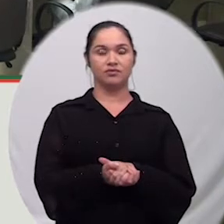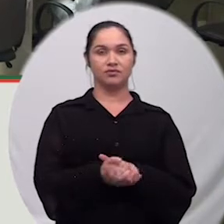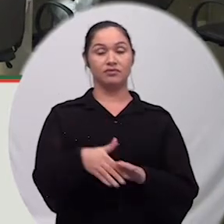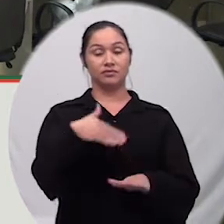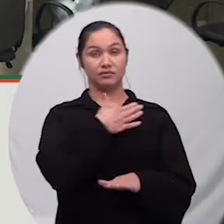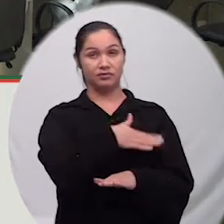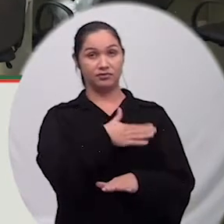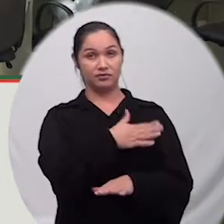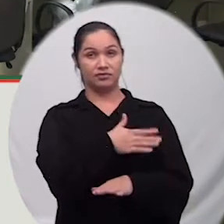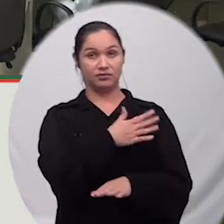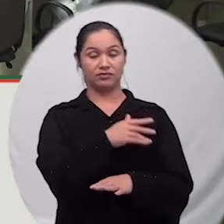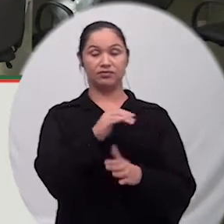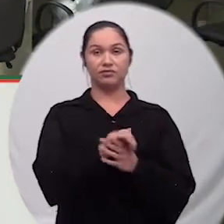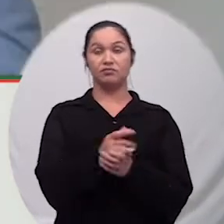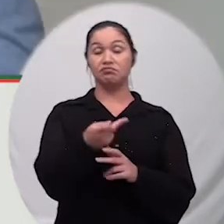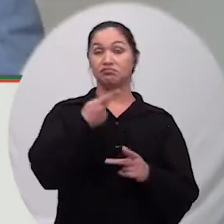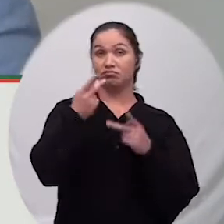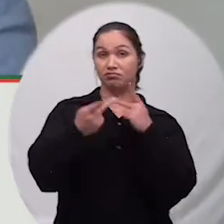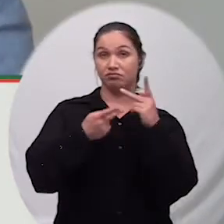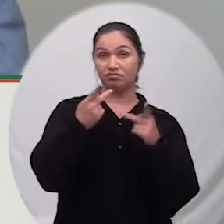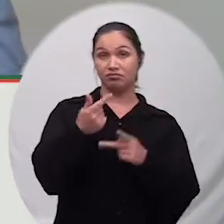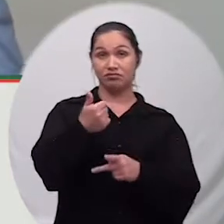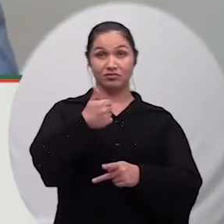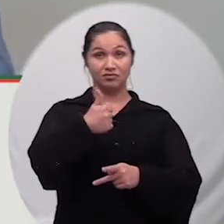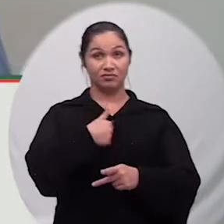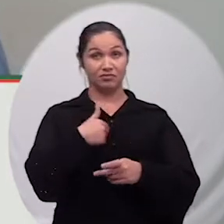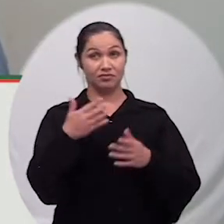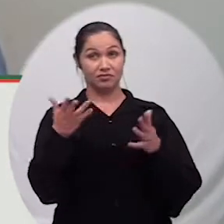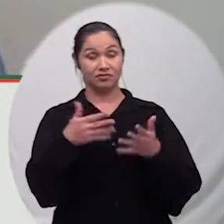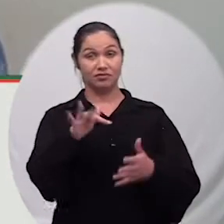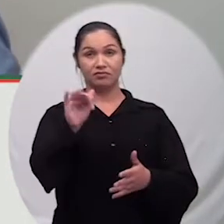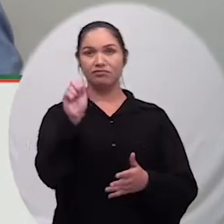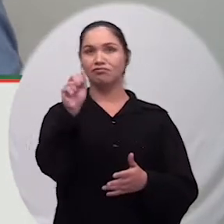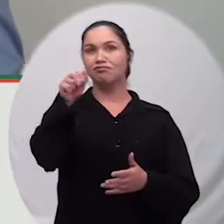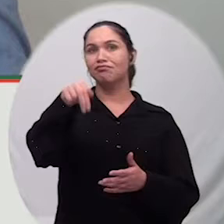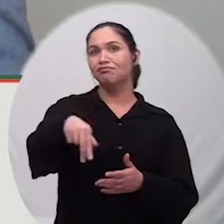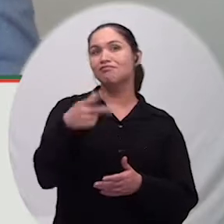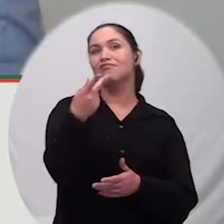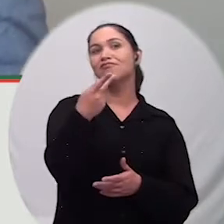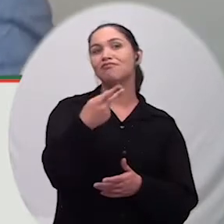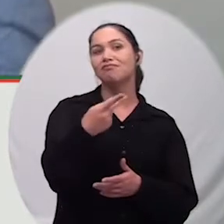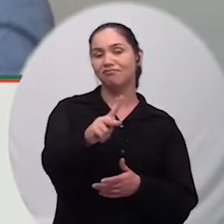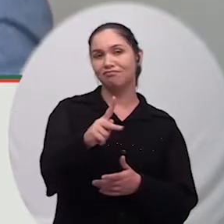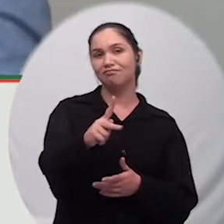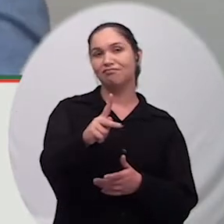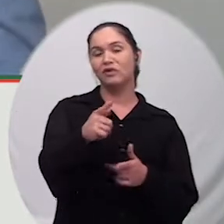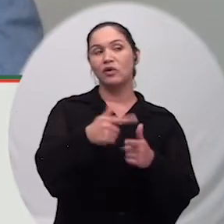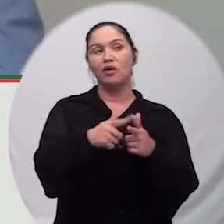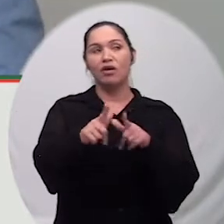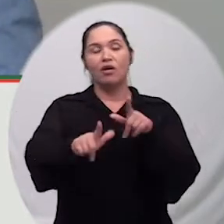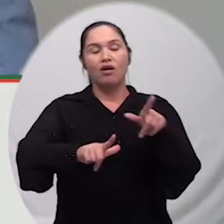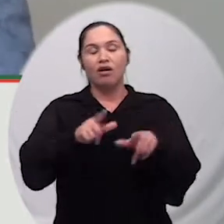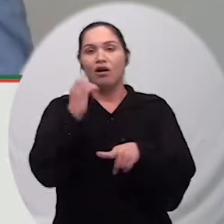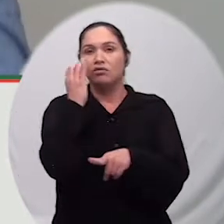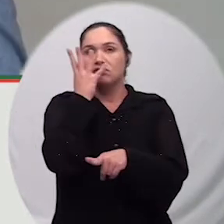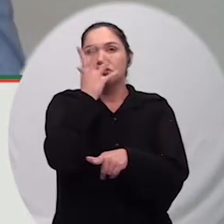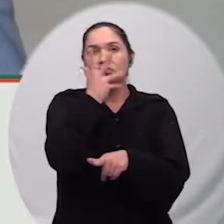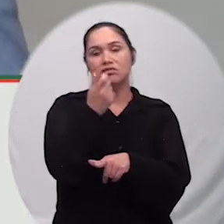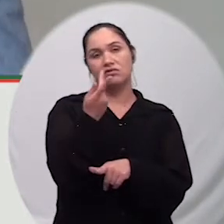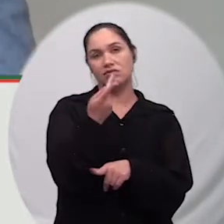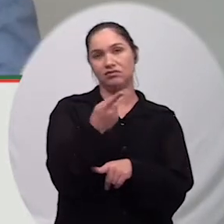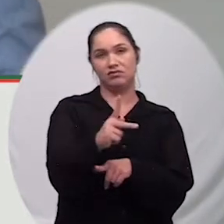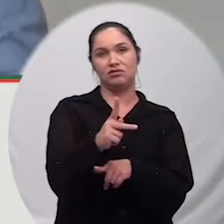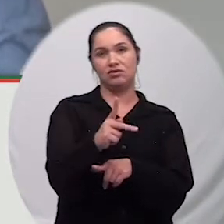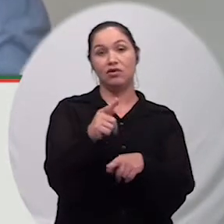eu gostaria de dizer que eu tornei teu fã também, né, pelo trabalho que tu faz, não só enquanto artista, mas